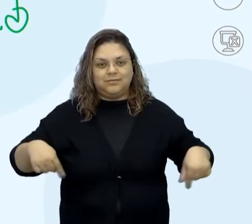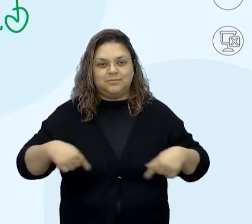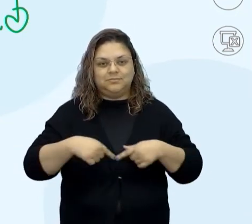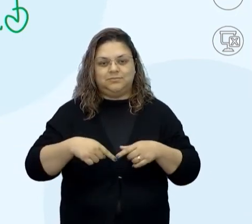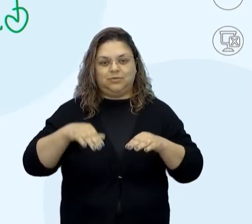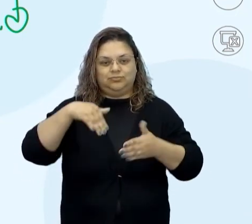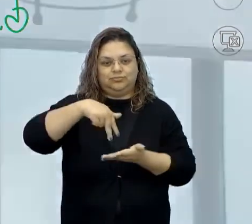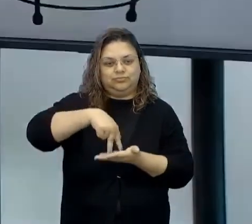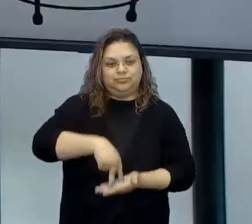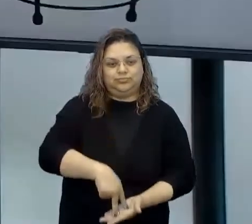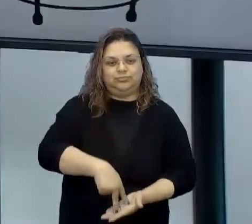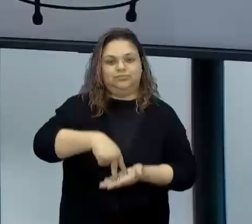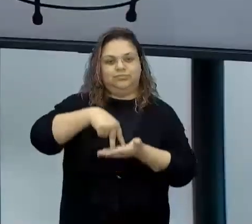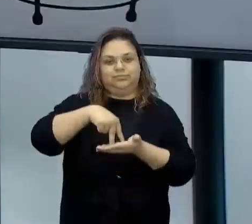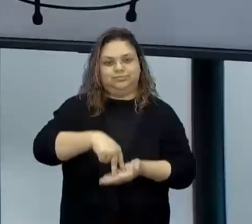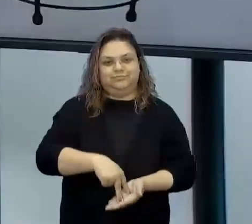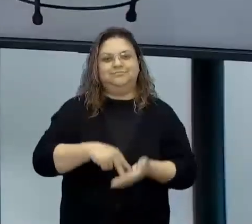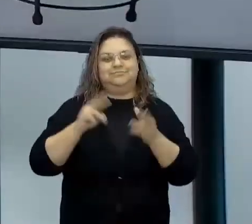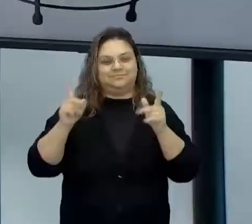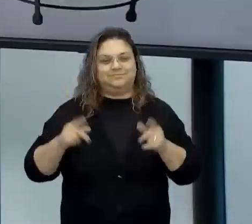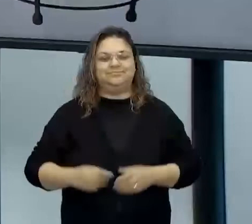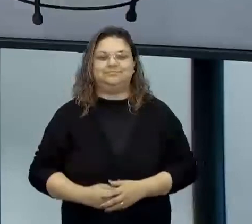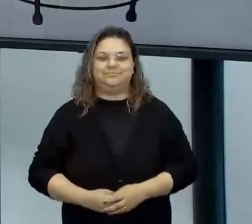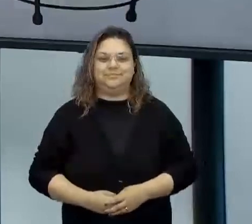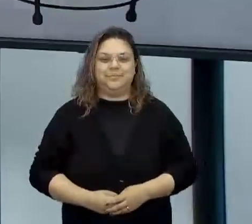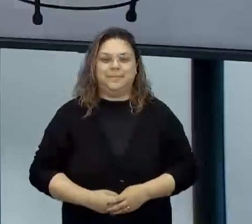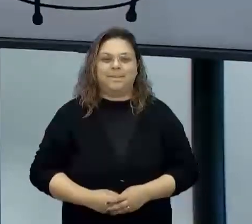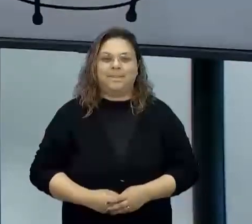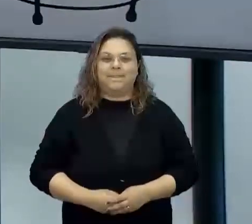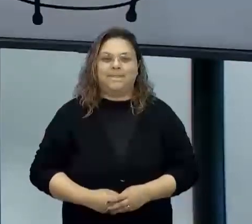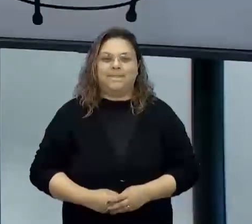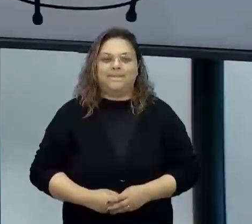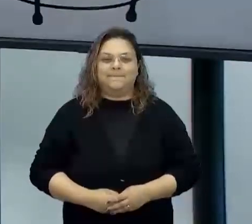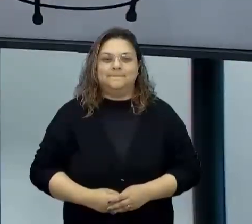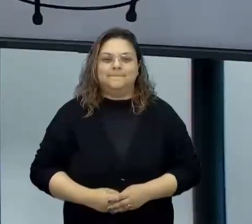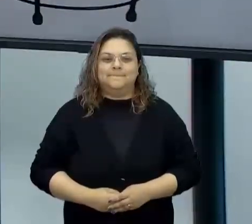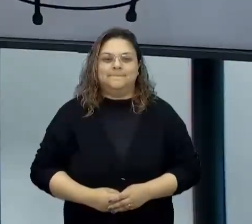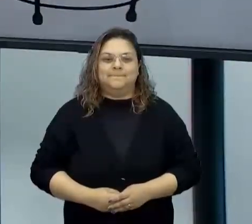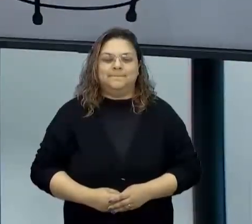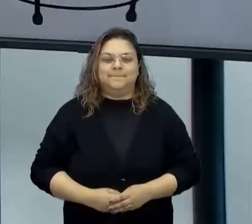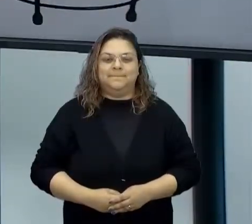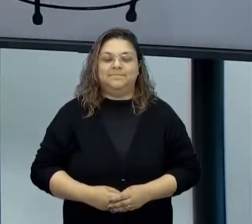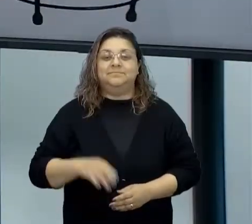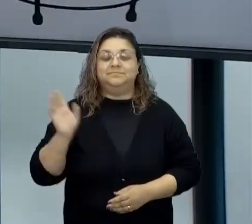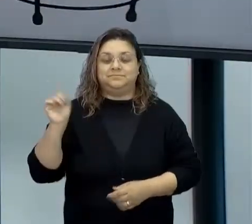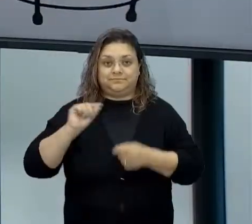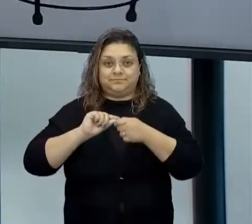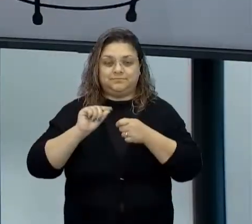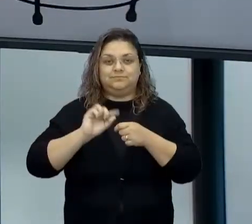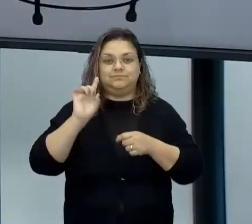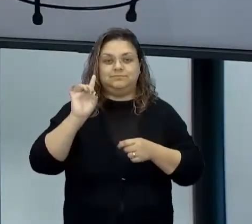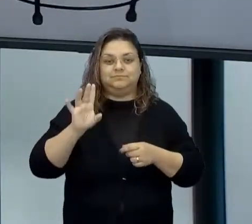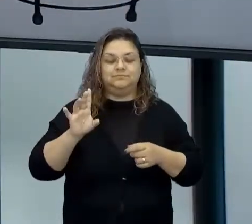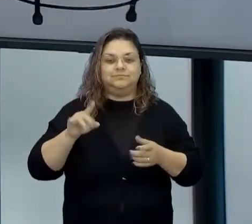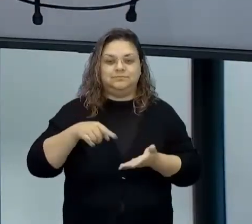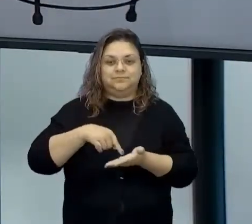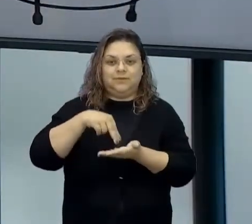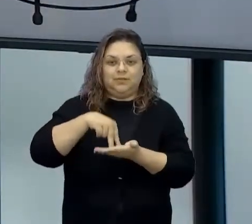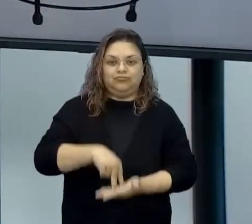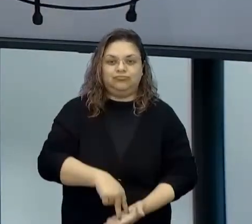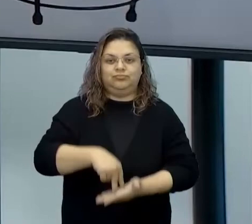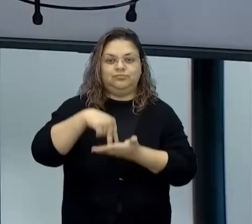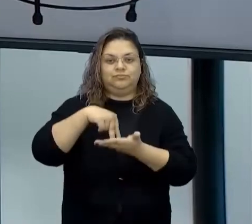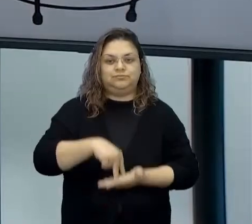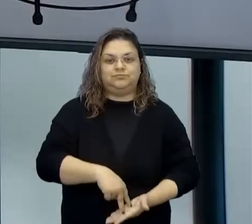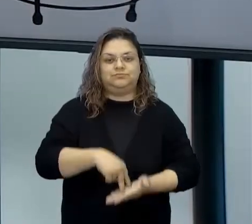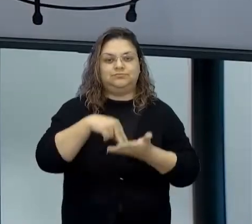uma situação de equilíbrio. Dica para você, enquanto ele faz isso, não é só a cama que é elástica, por isso que o título é A Importância